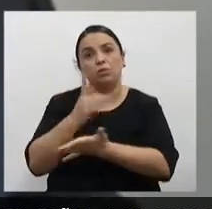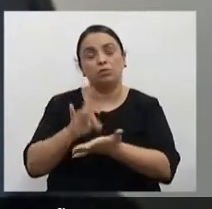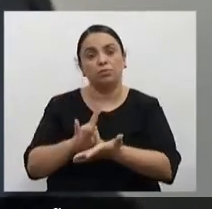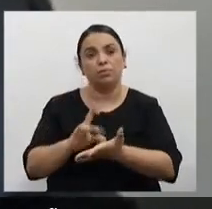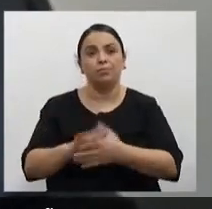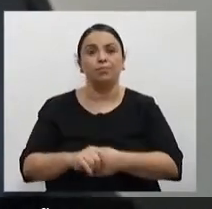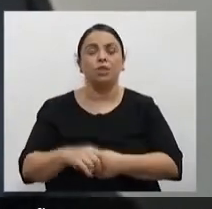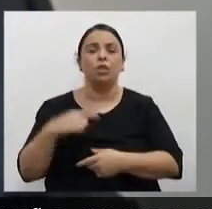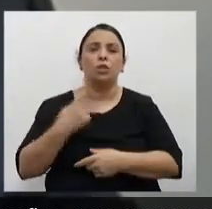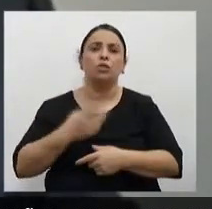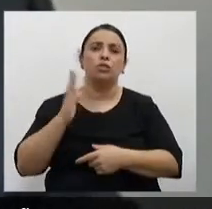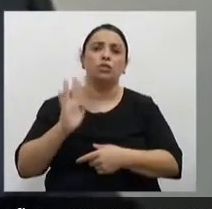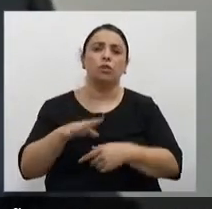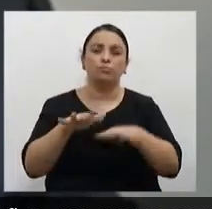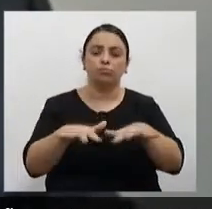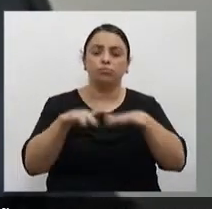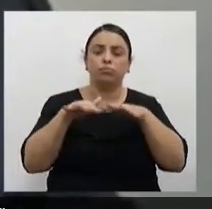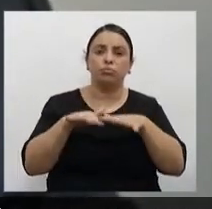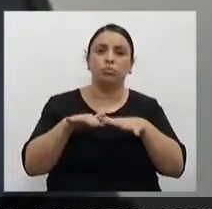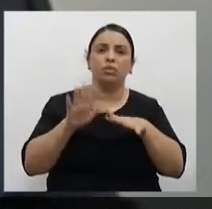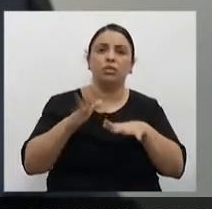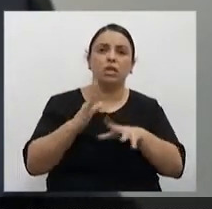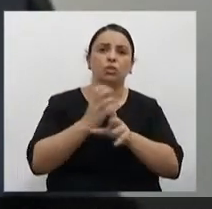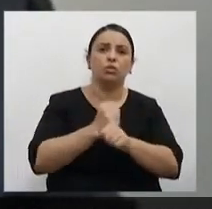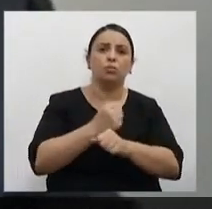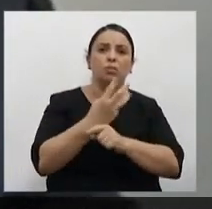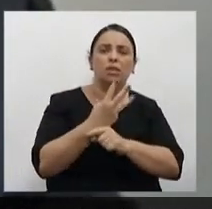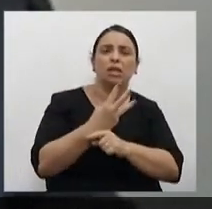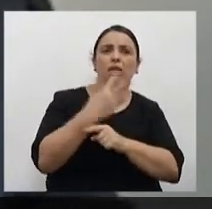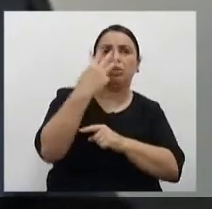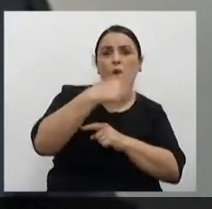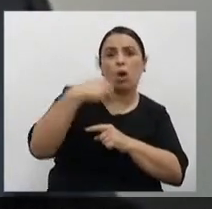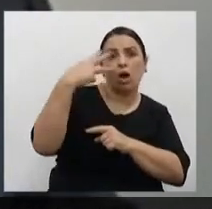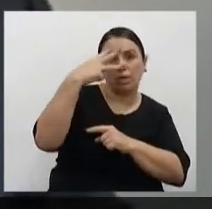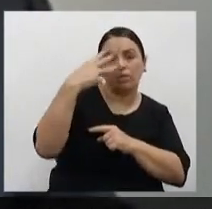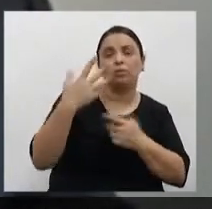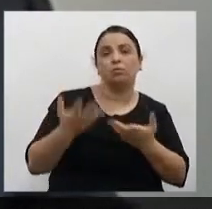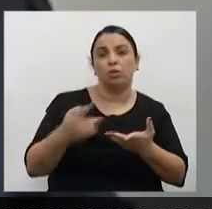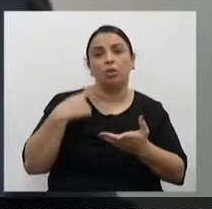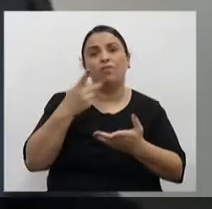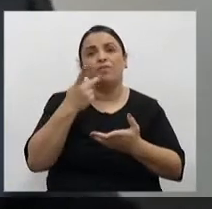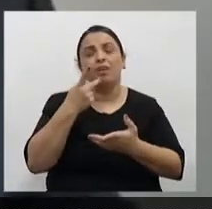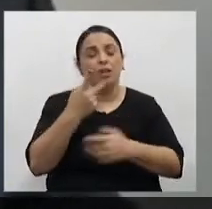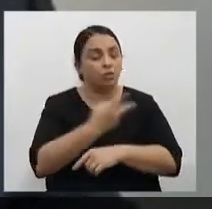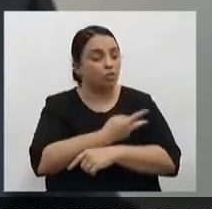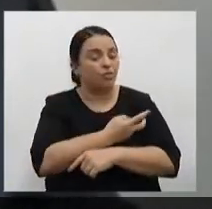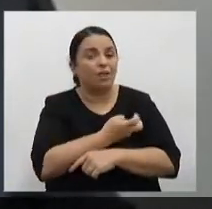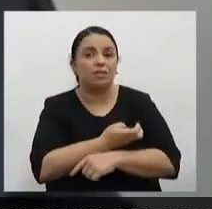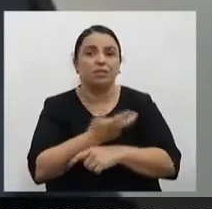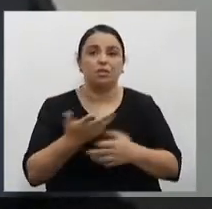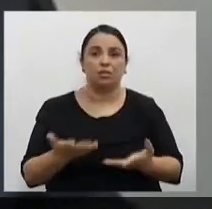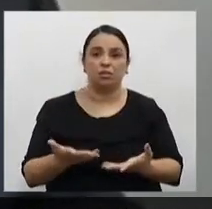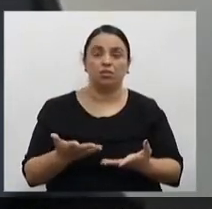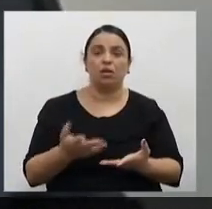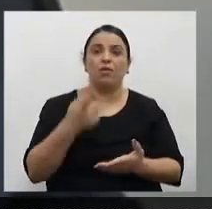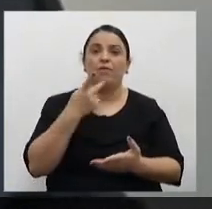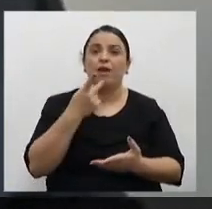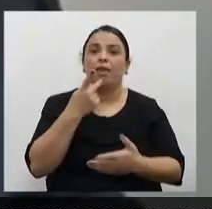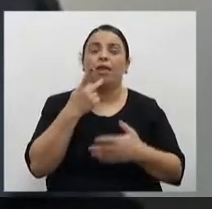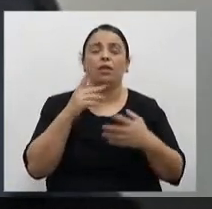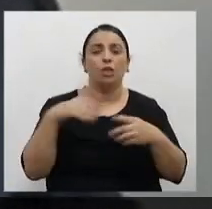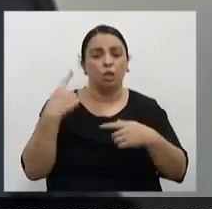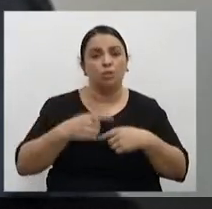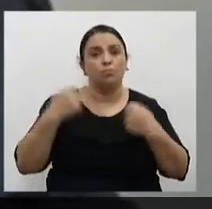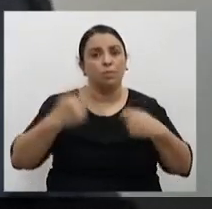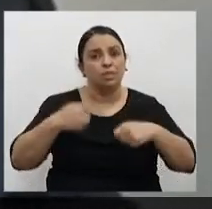3 para 4 horas falando de vacina, não é? Falando que precisamos de